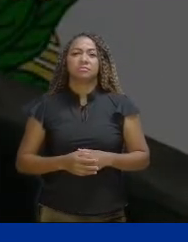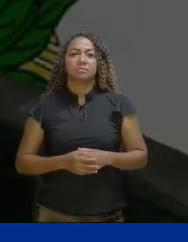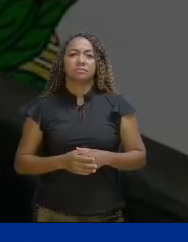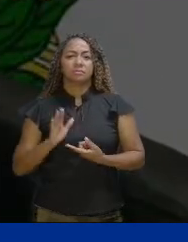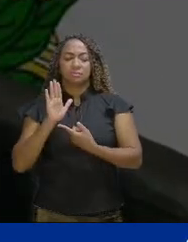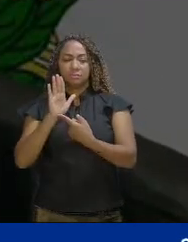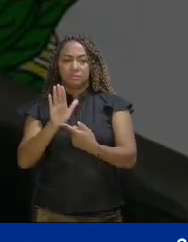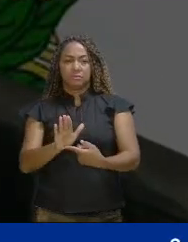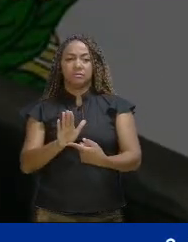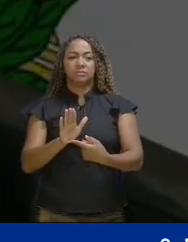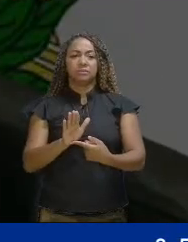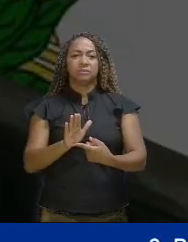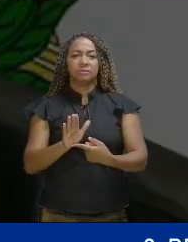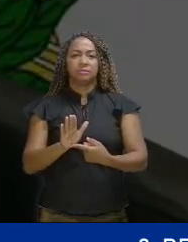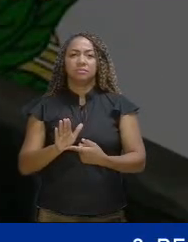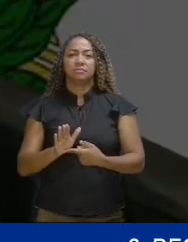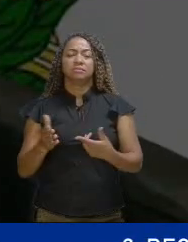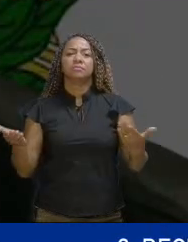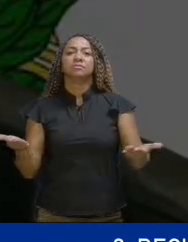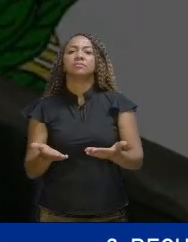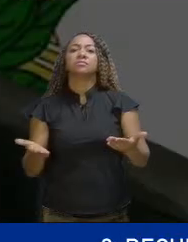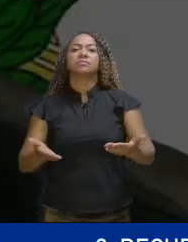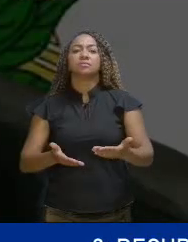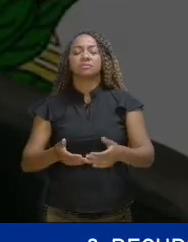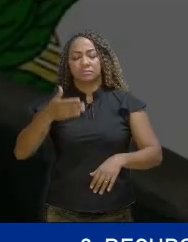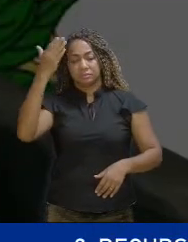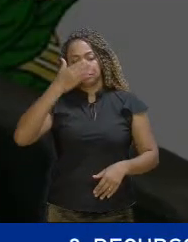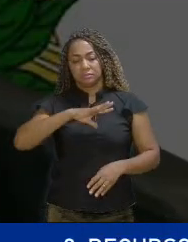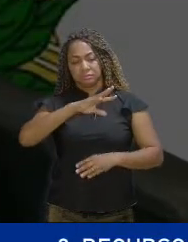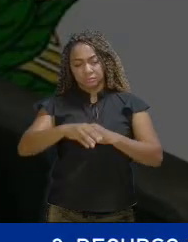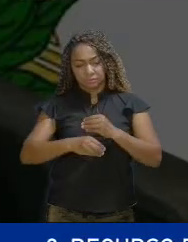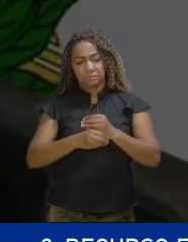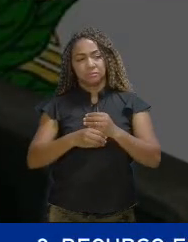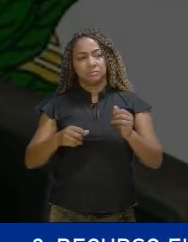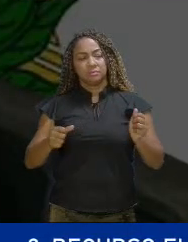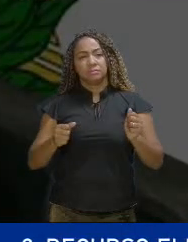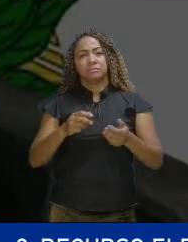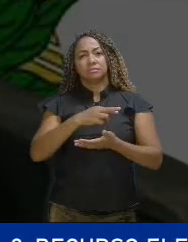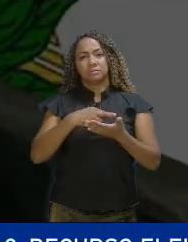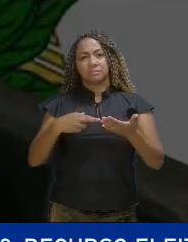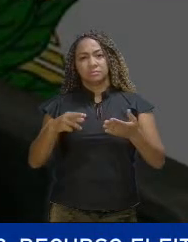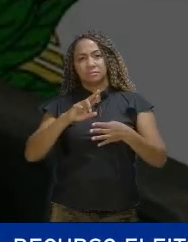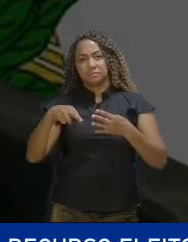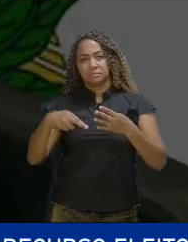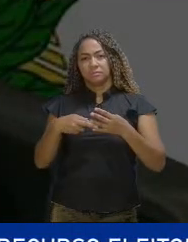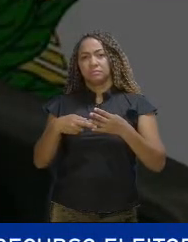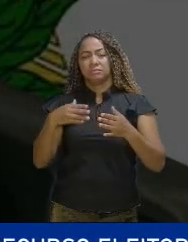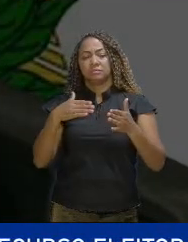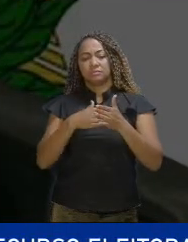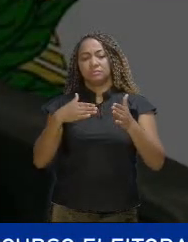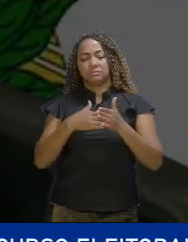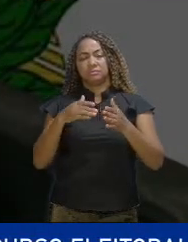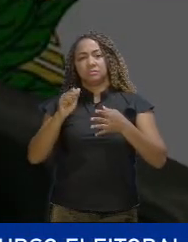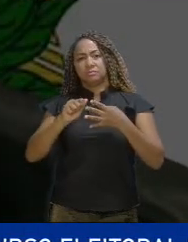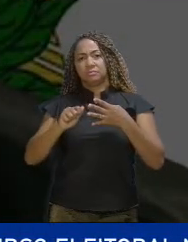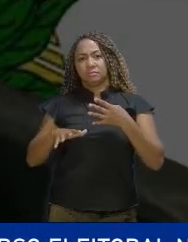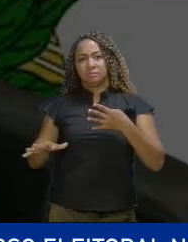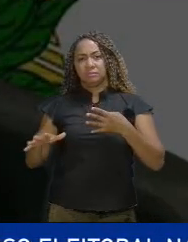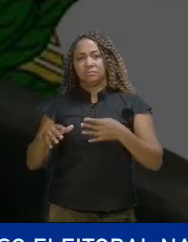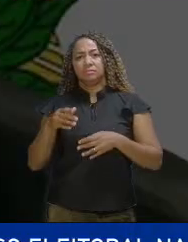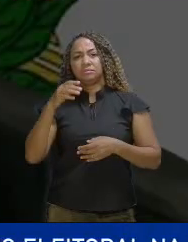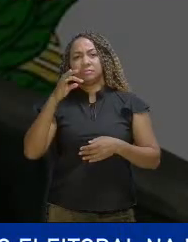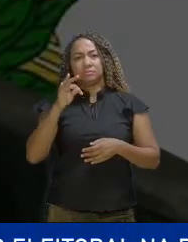não apresentaram e embora comprovando, juntando somente o recurso, é uma inovação vedada na jurisprudência do